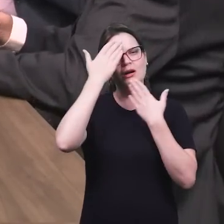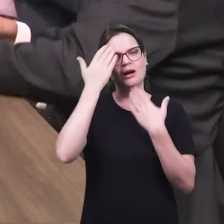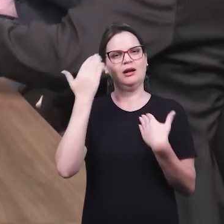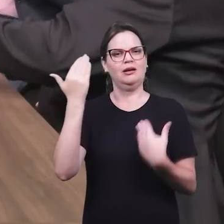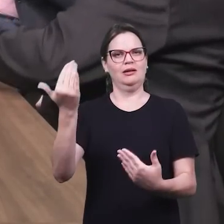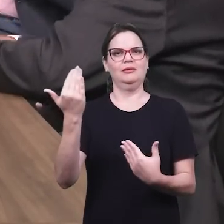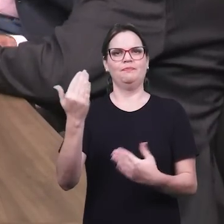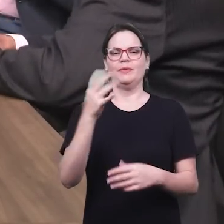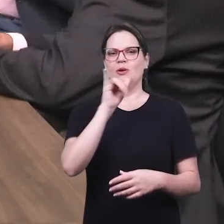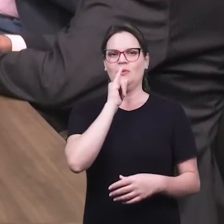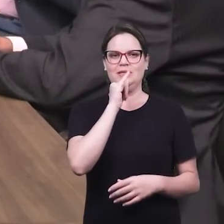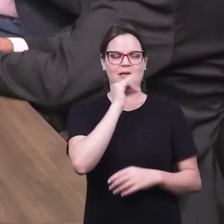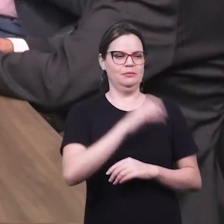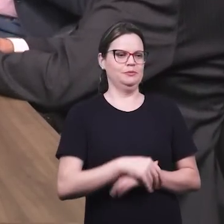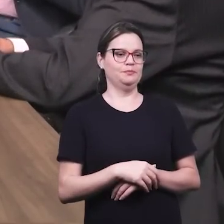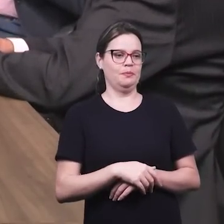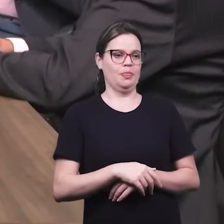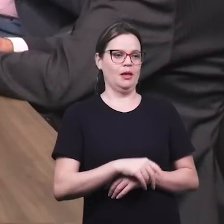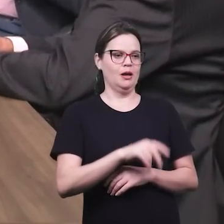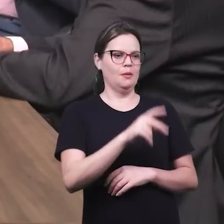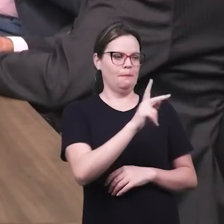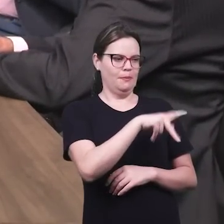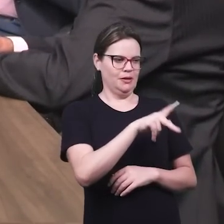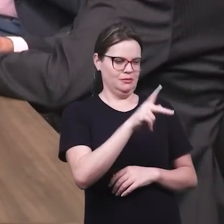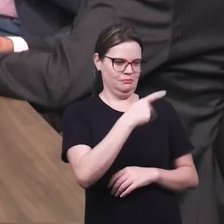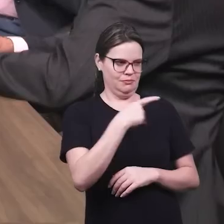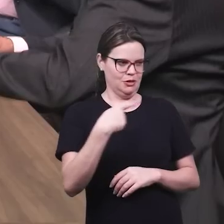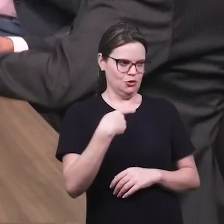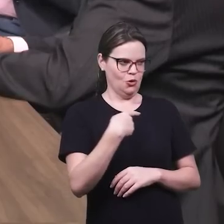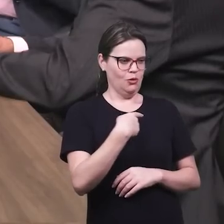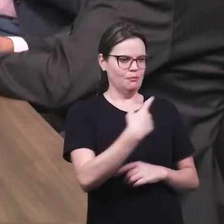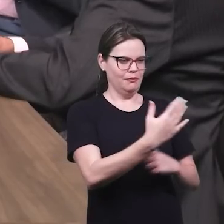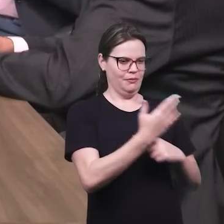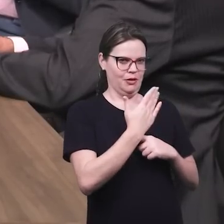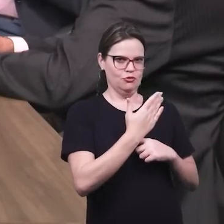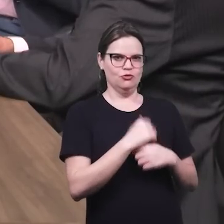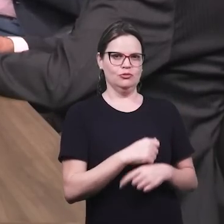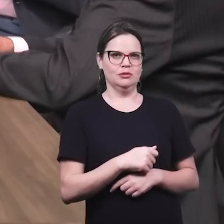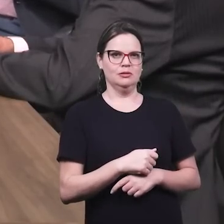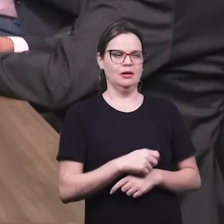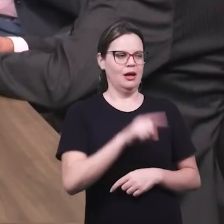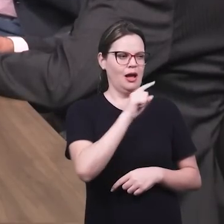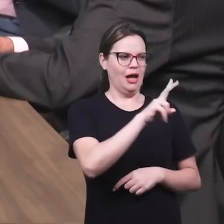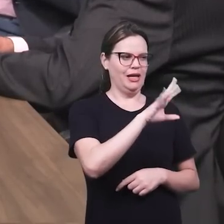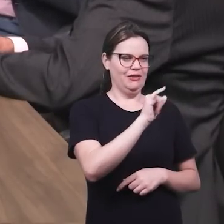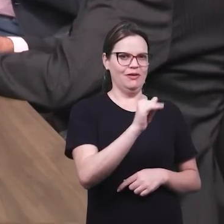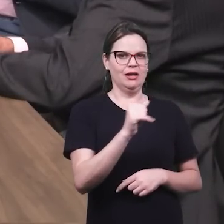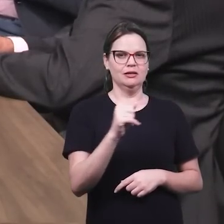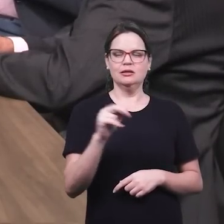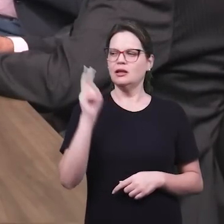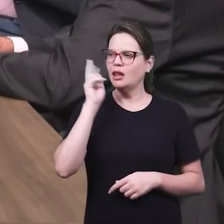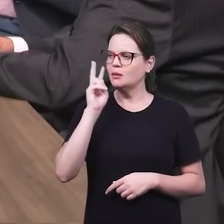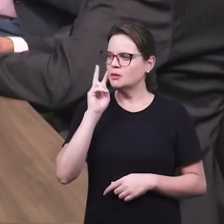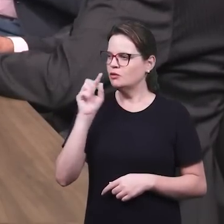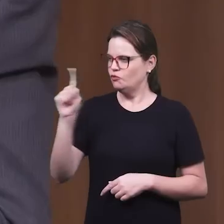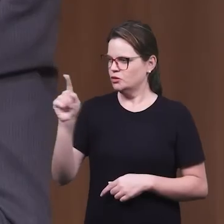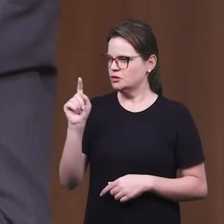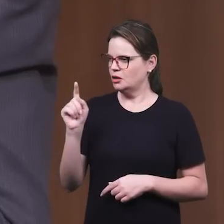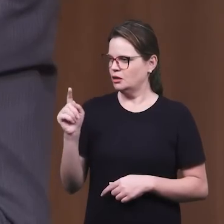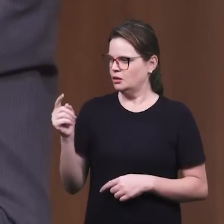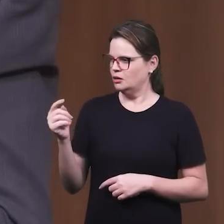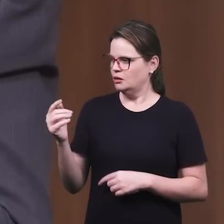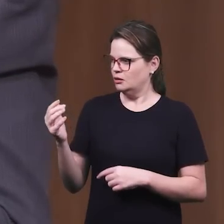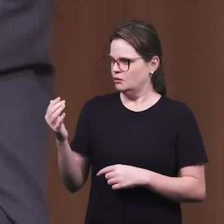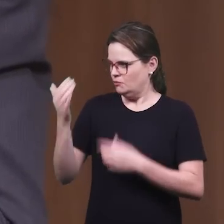faz algo para mim, ele faz um favor, e ele não vai ficar lembrando assim: William, você tem que me agradecer, né?